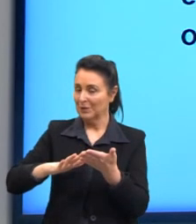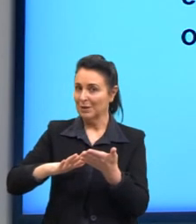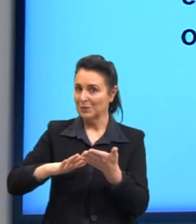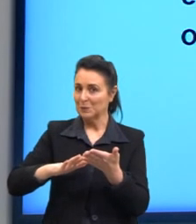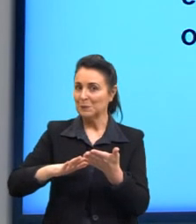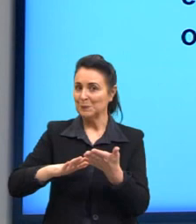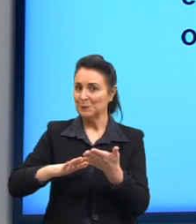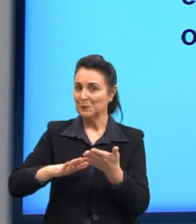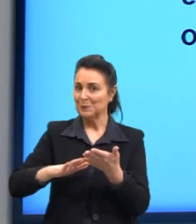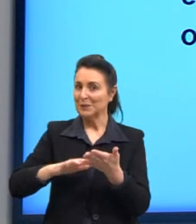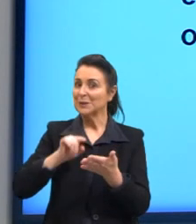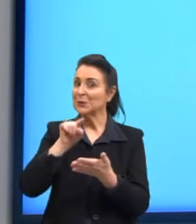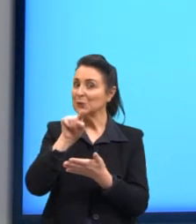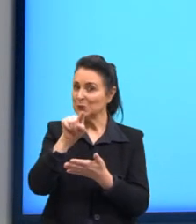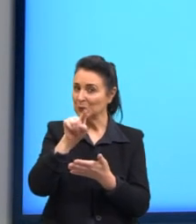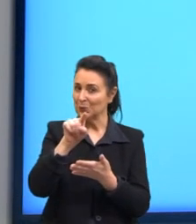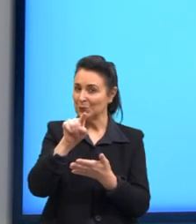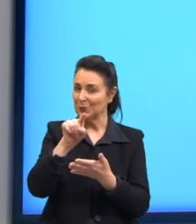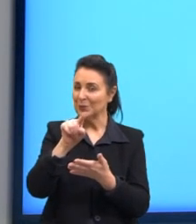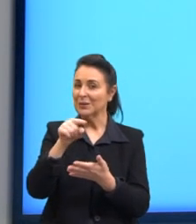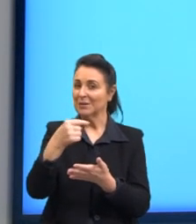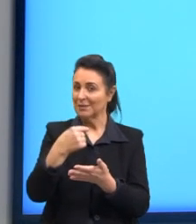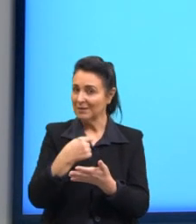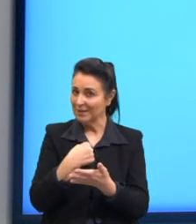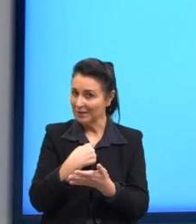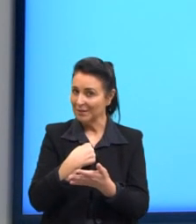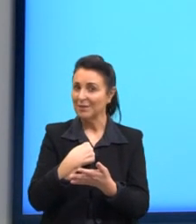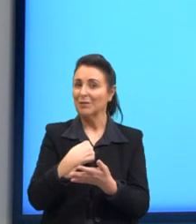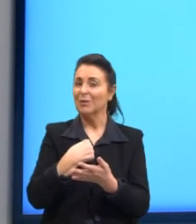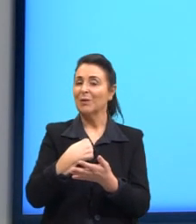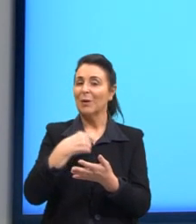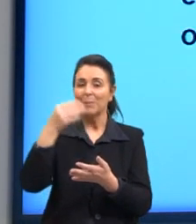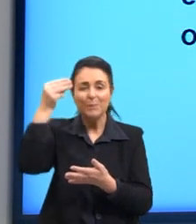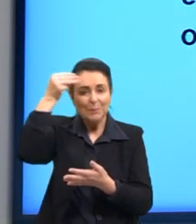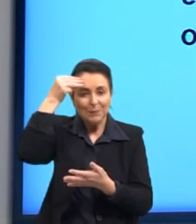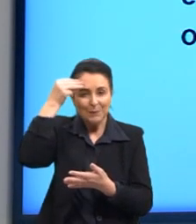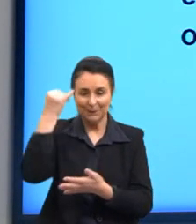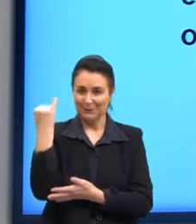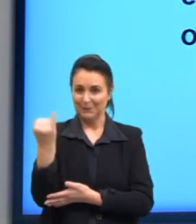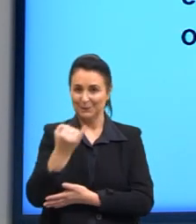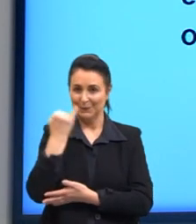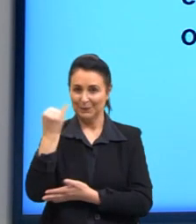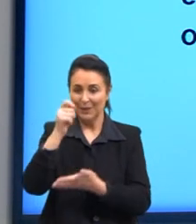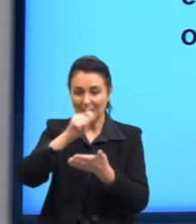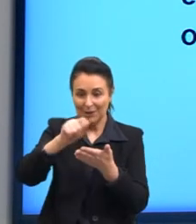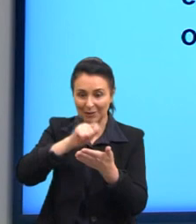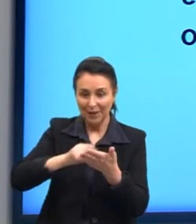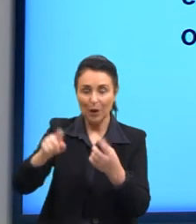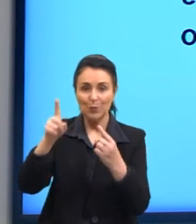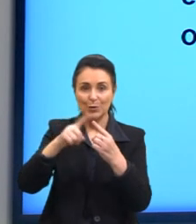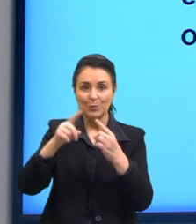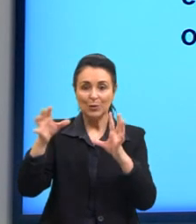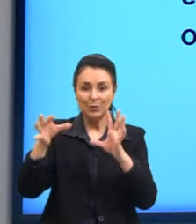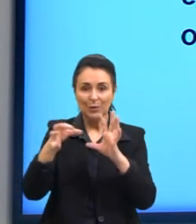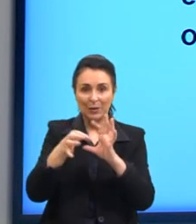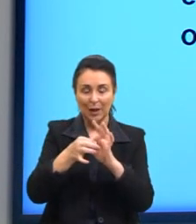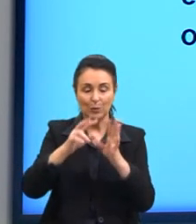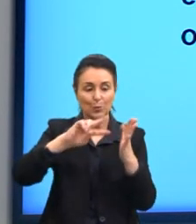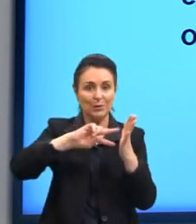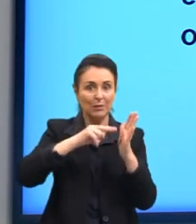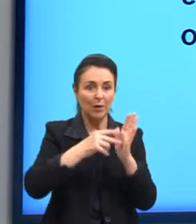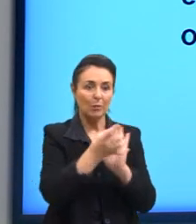uma atividade que faz com que a gente memoriza a importância deles anotar estes conectores o